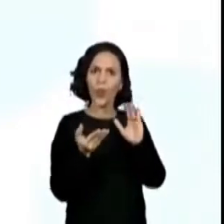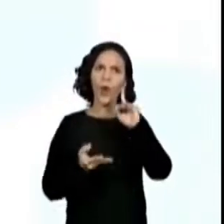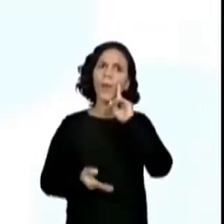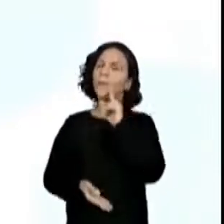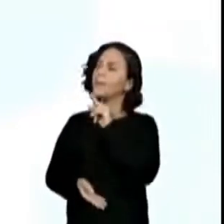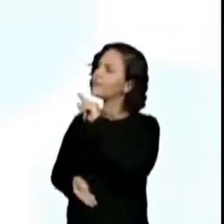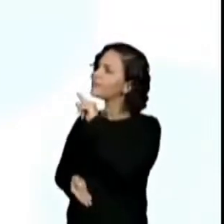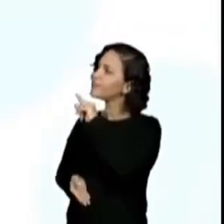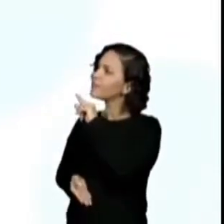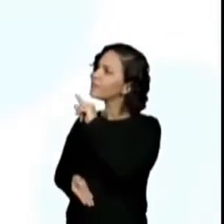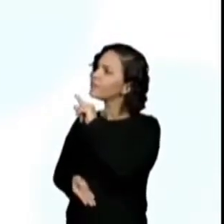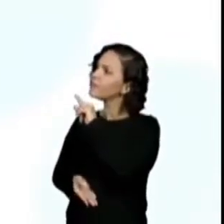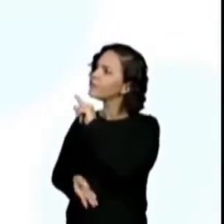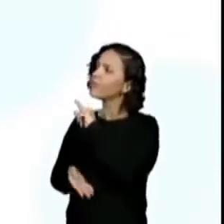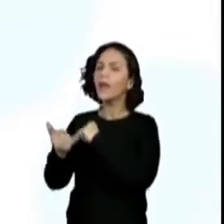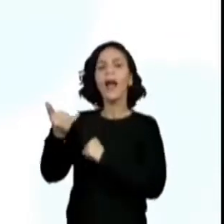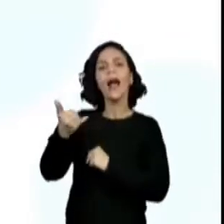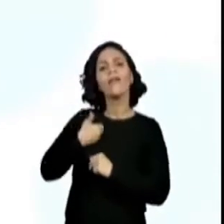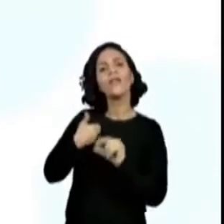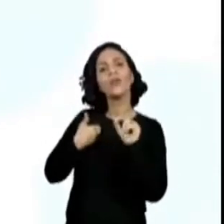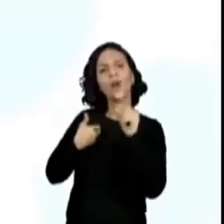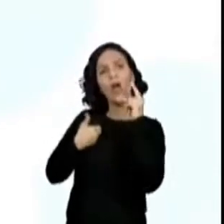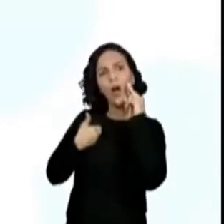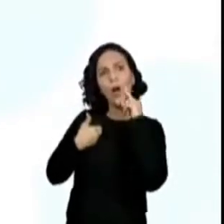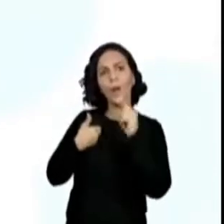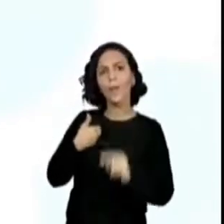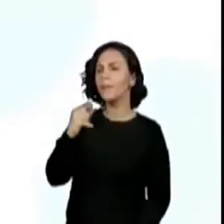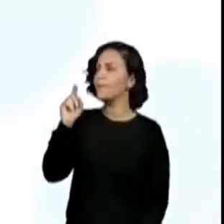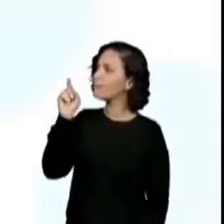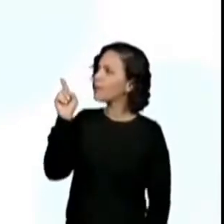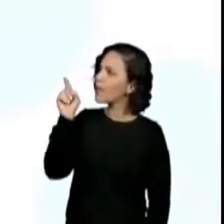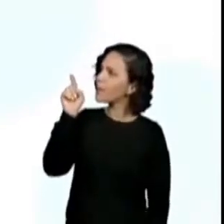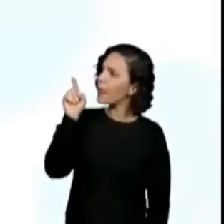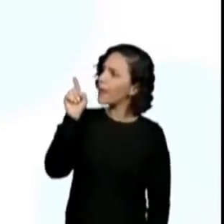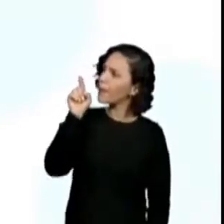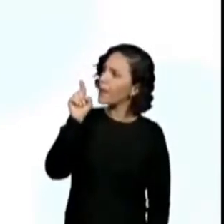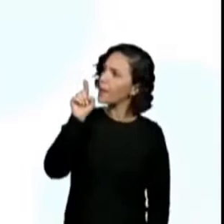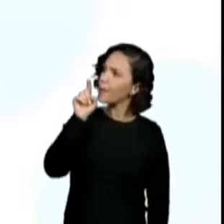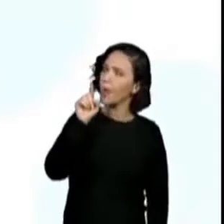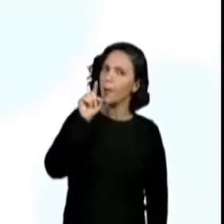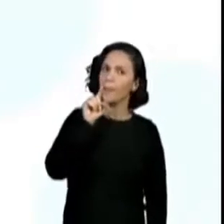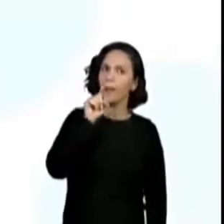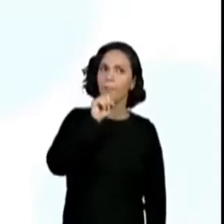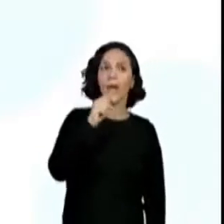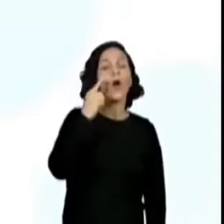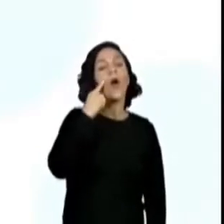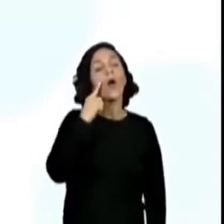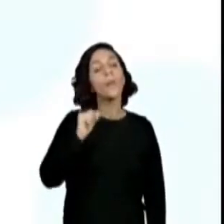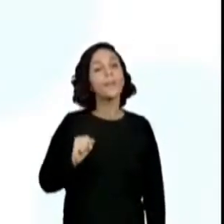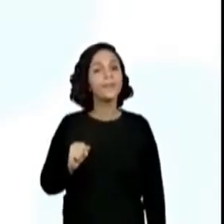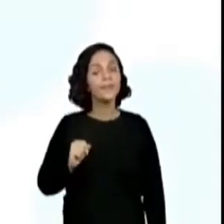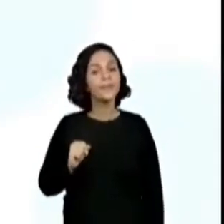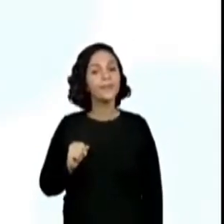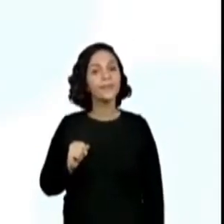ele marca pra gente aqui, ó, de uma forma só com a primeira